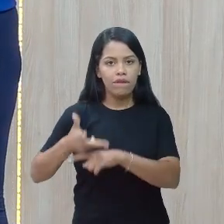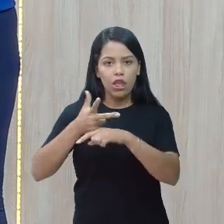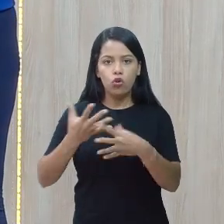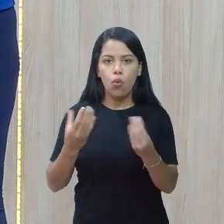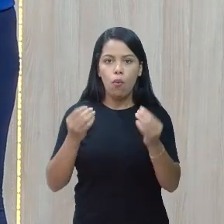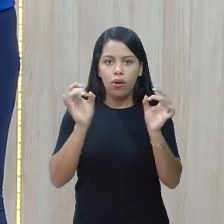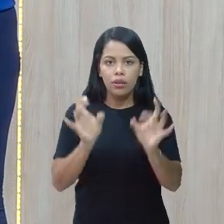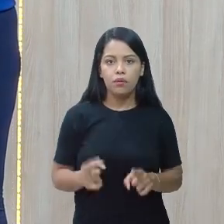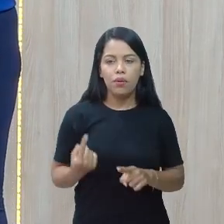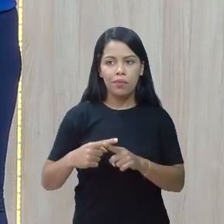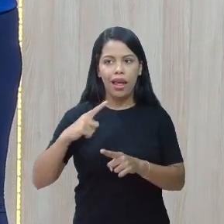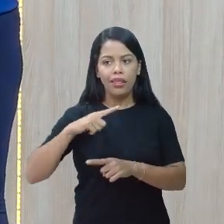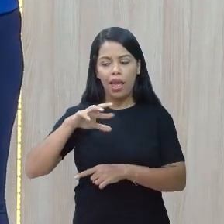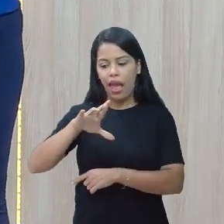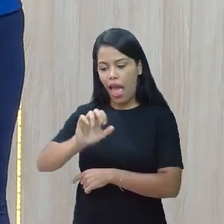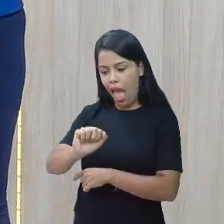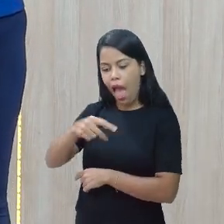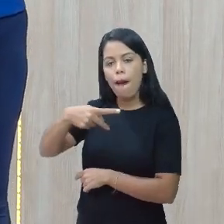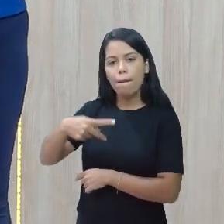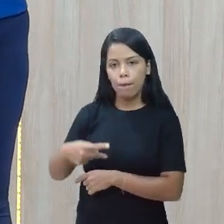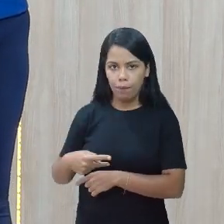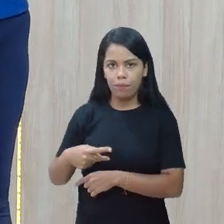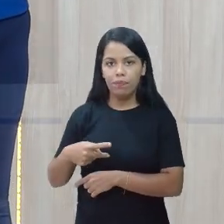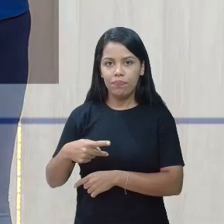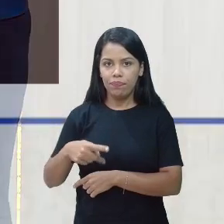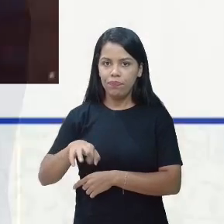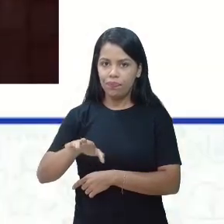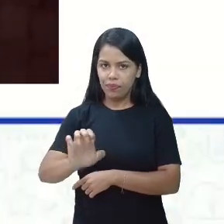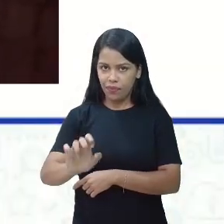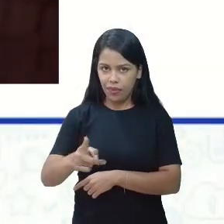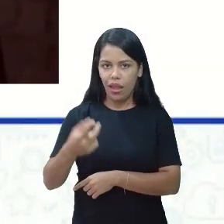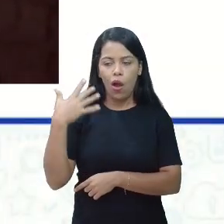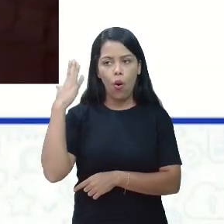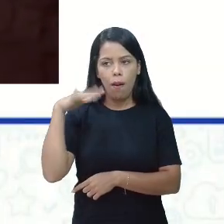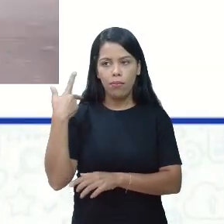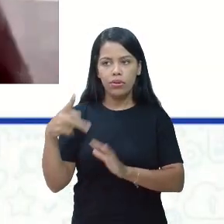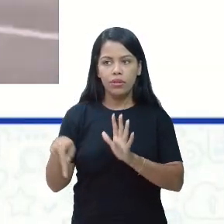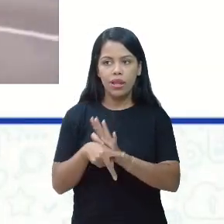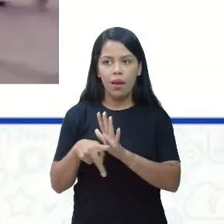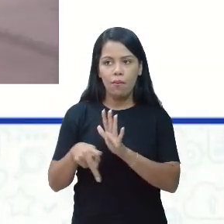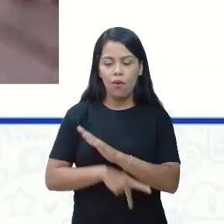um rap, não é? É uma música. É um rap.